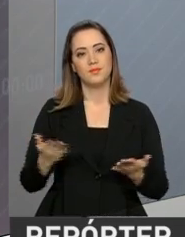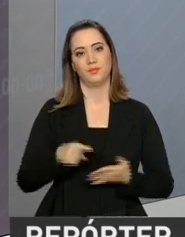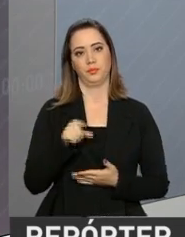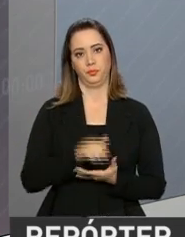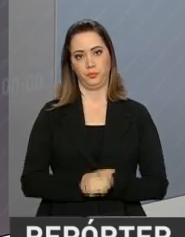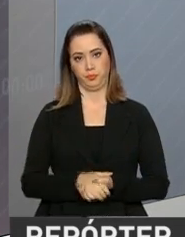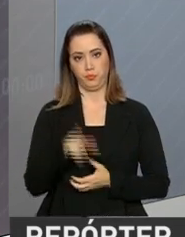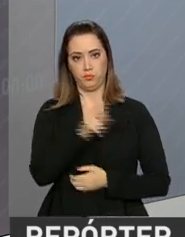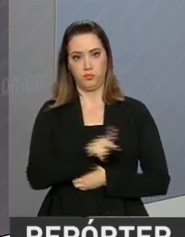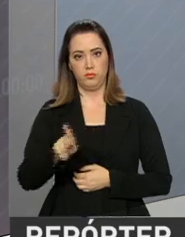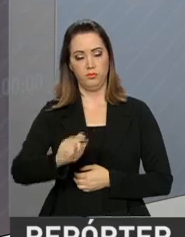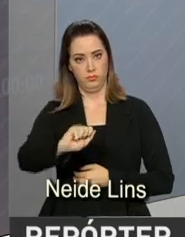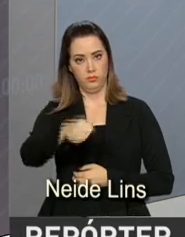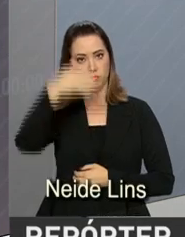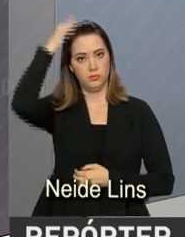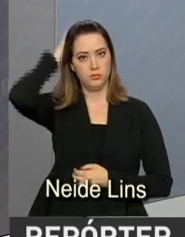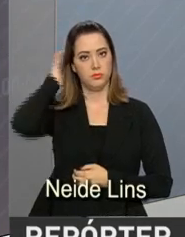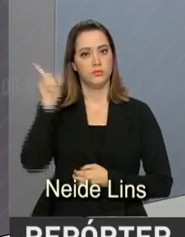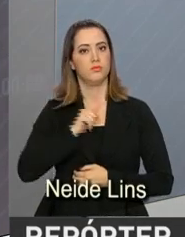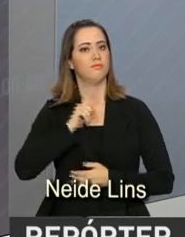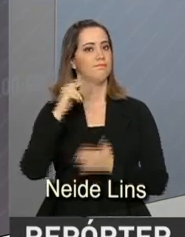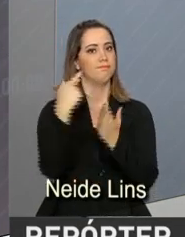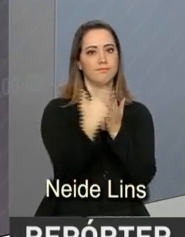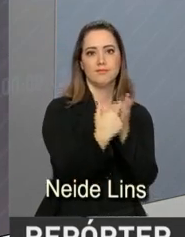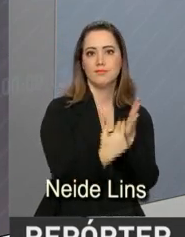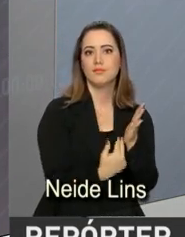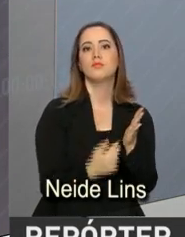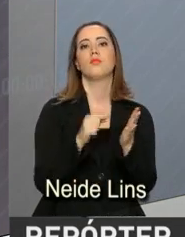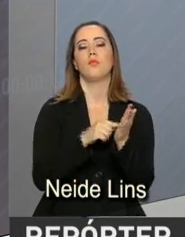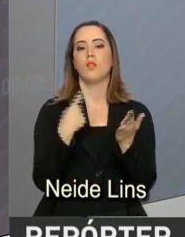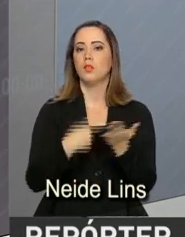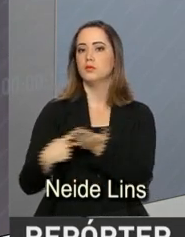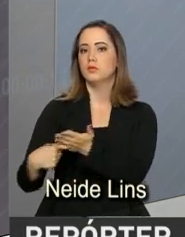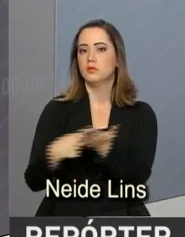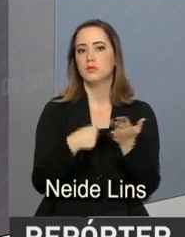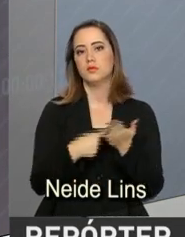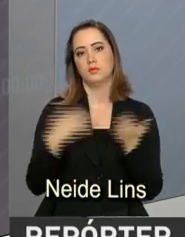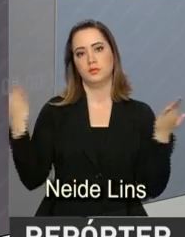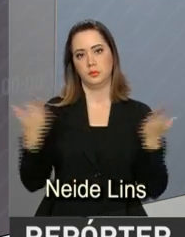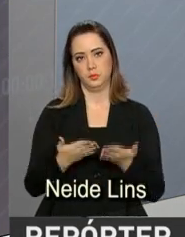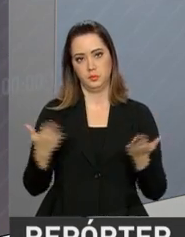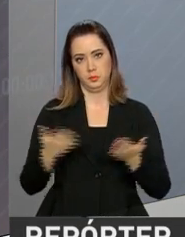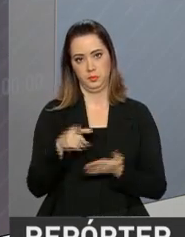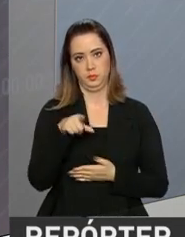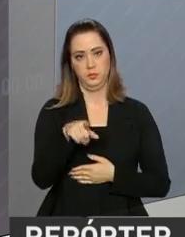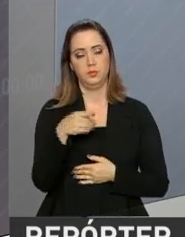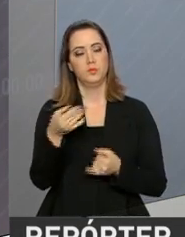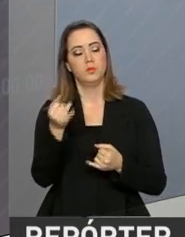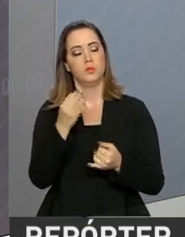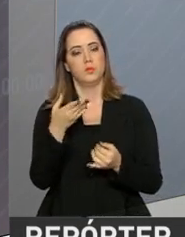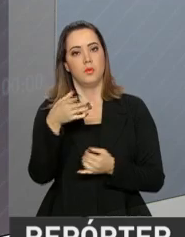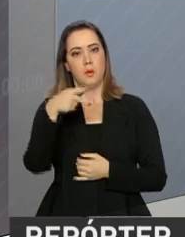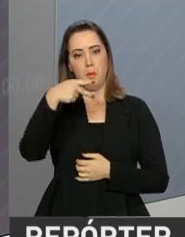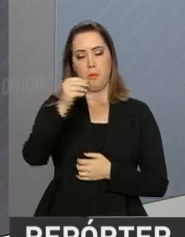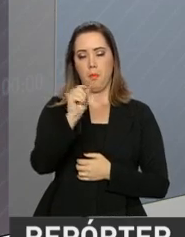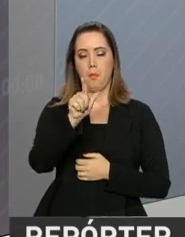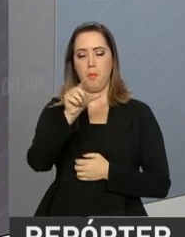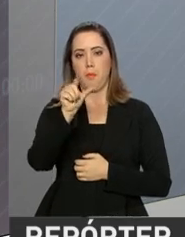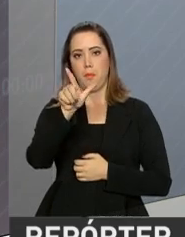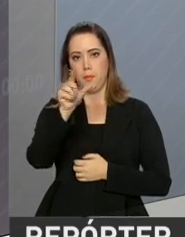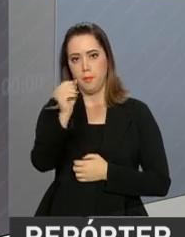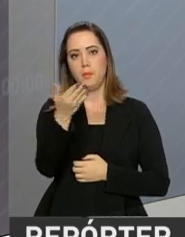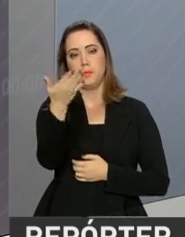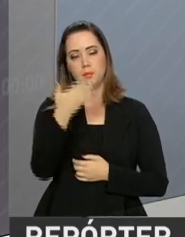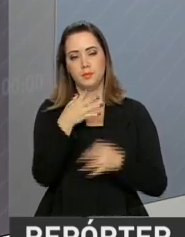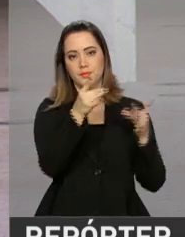O presidente em exercício, Michel Temer, tem várias reuniões previstas para hoje. Vamos falar ao vivo com Paola Deorte, que está no Palácio do Planalto. Oi,